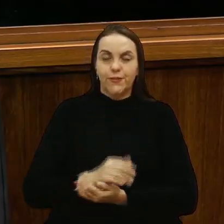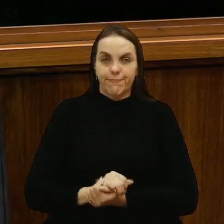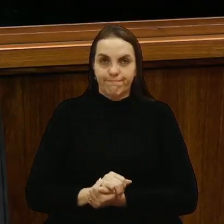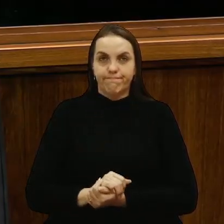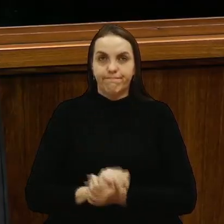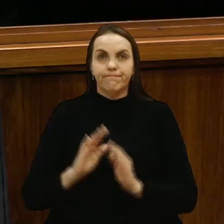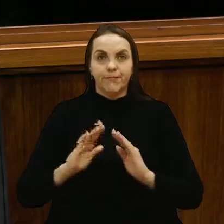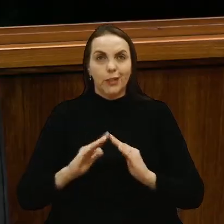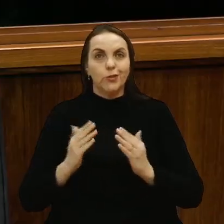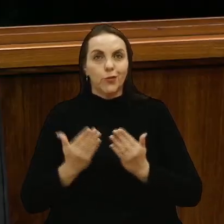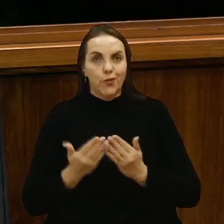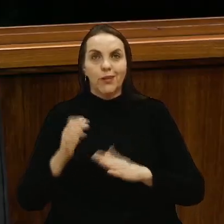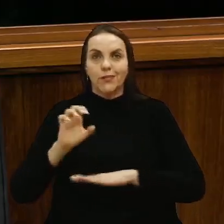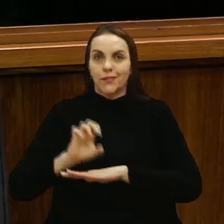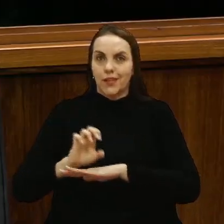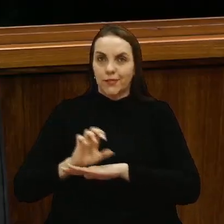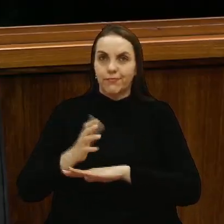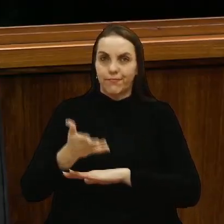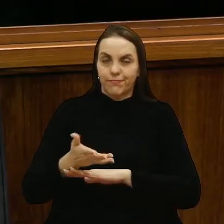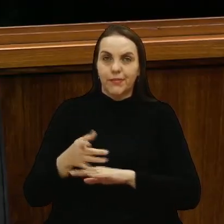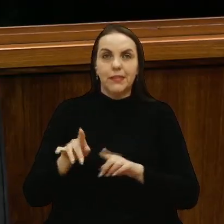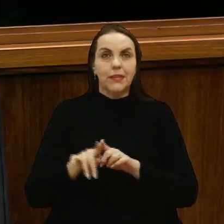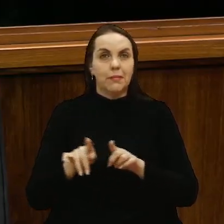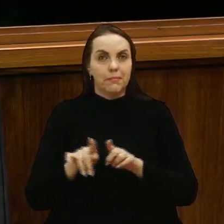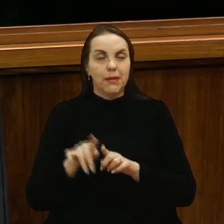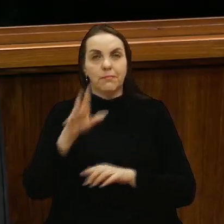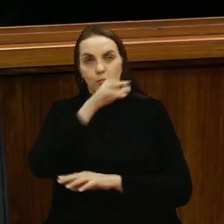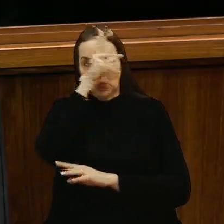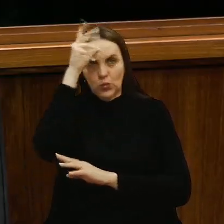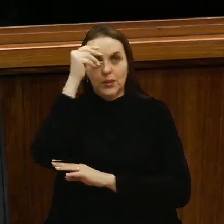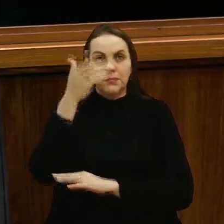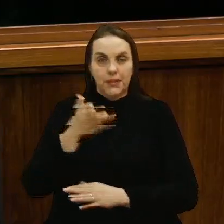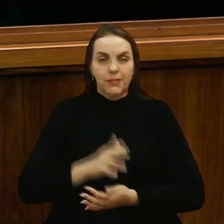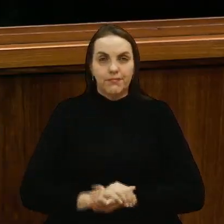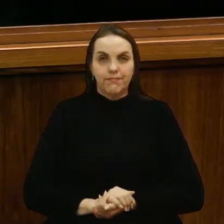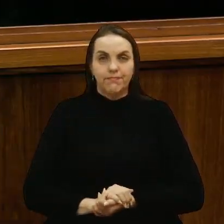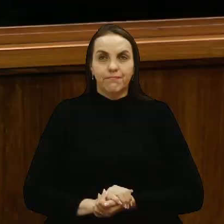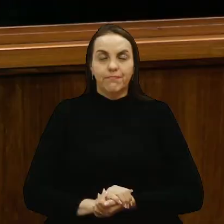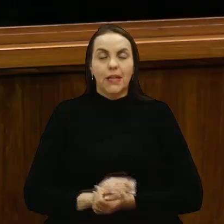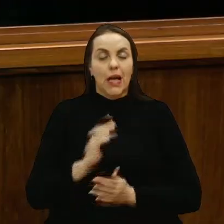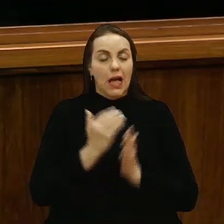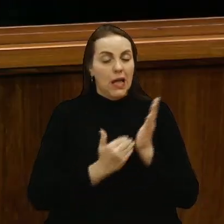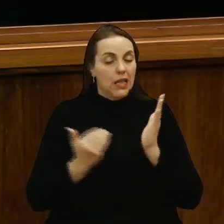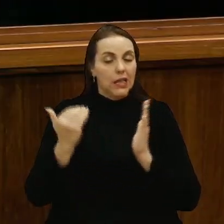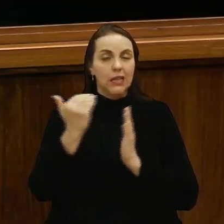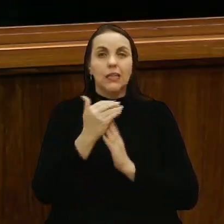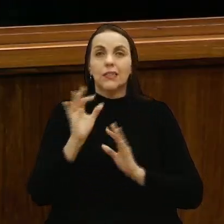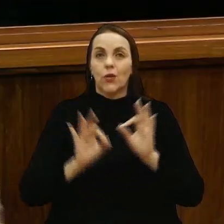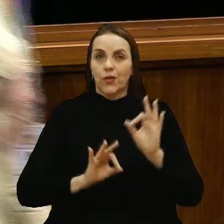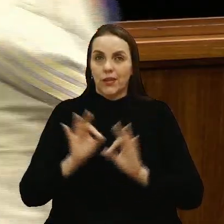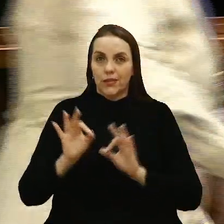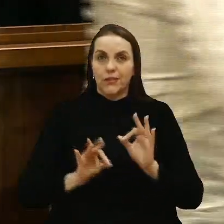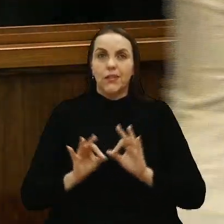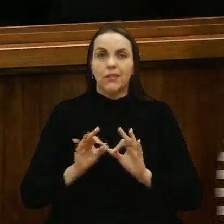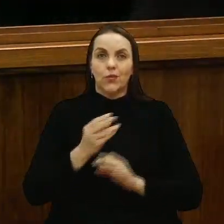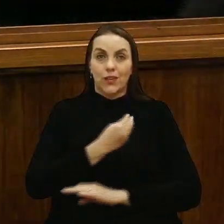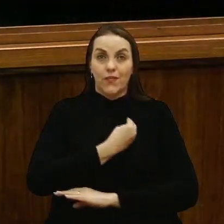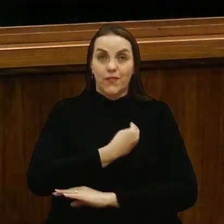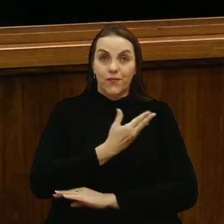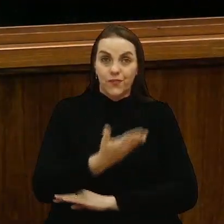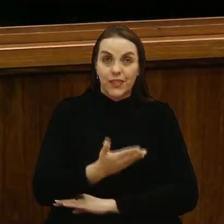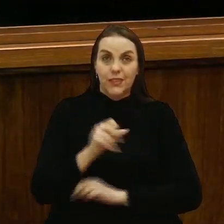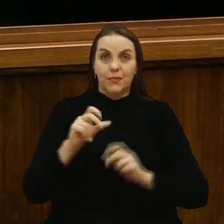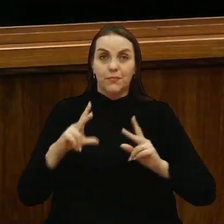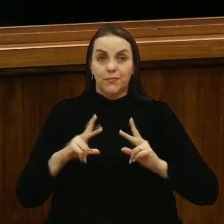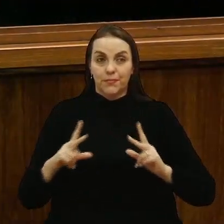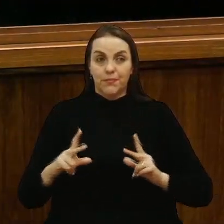das escolas estaduais, tanto das escolas municipais, muito para além da organização das suas vidas pessoais,